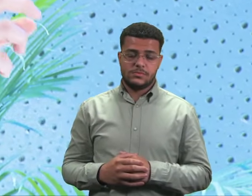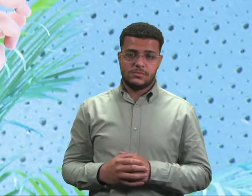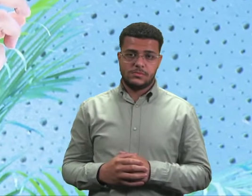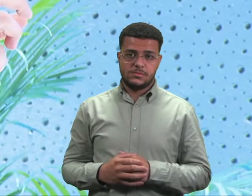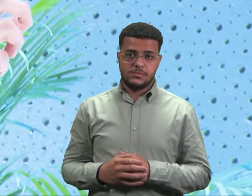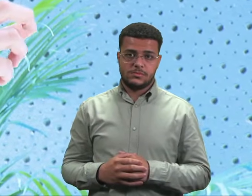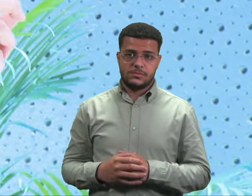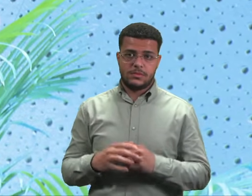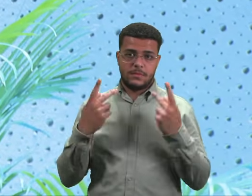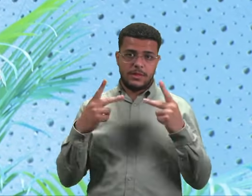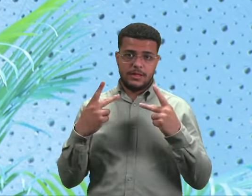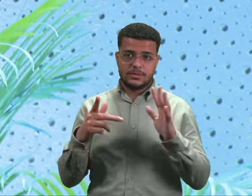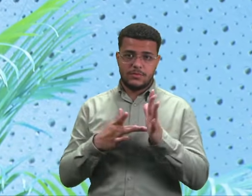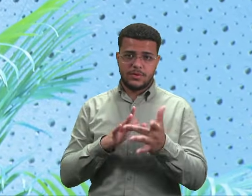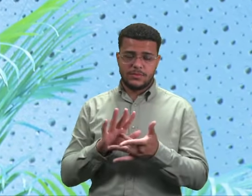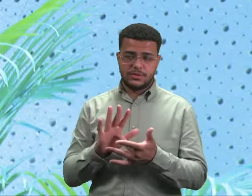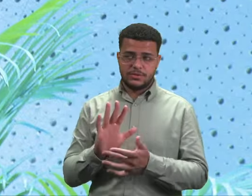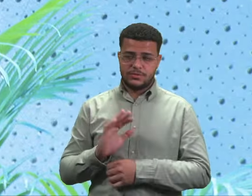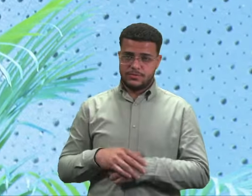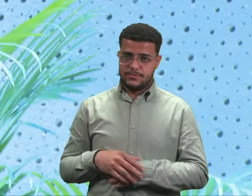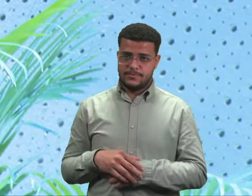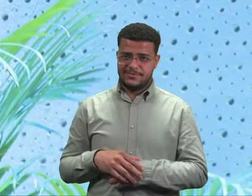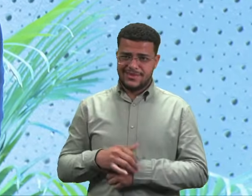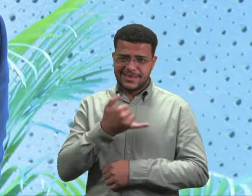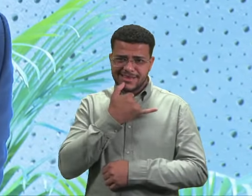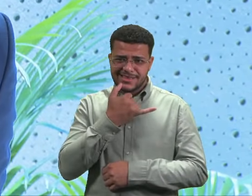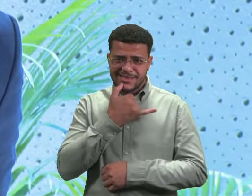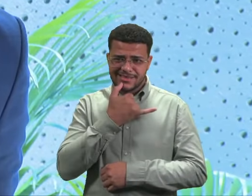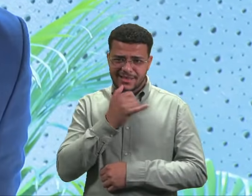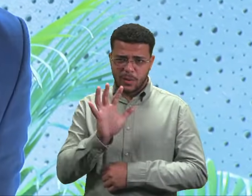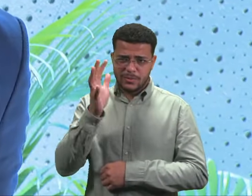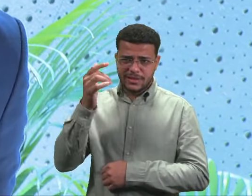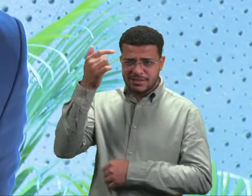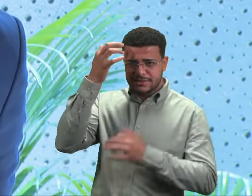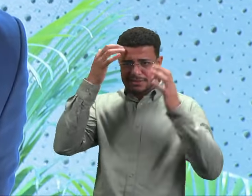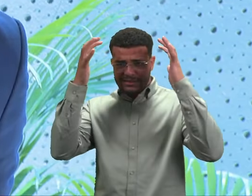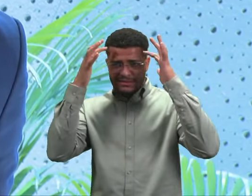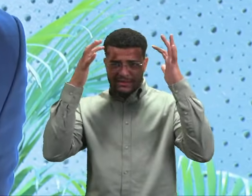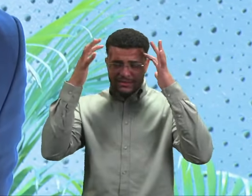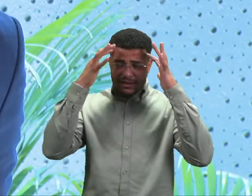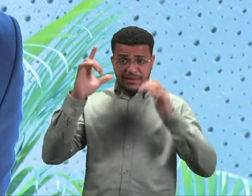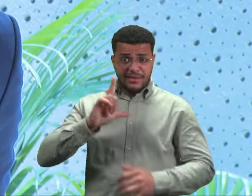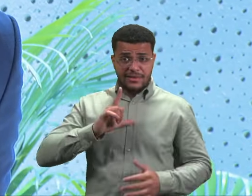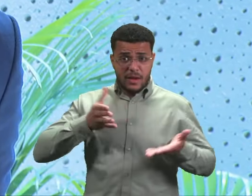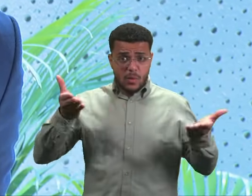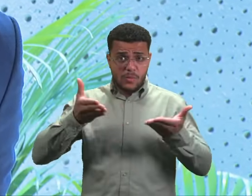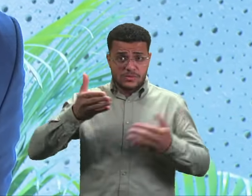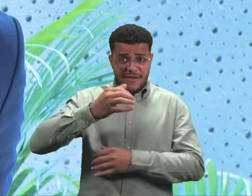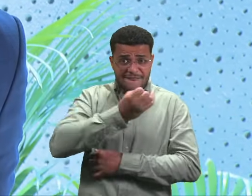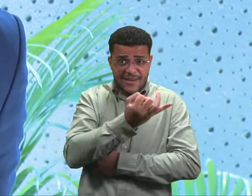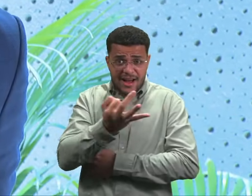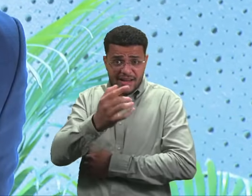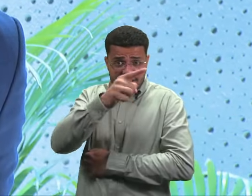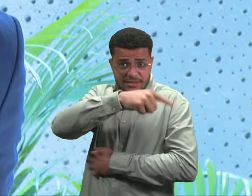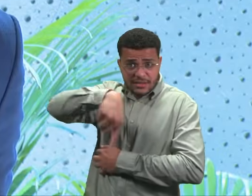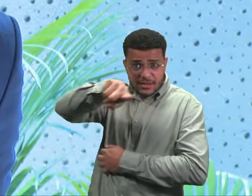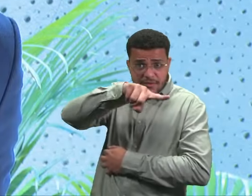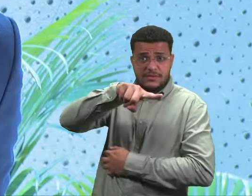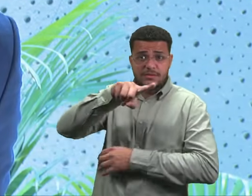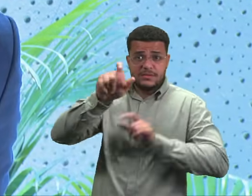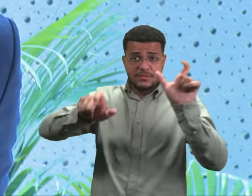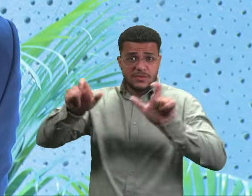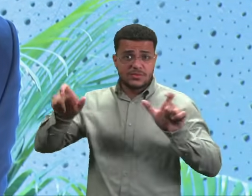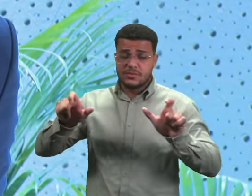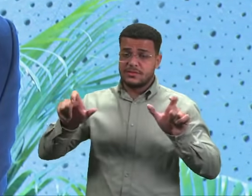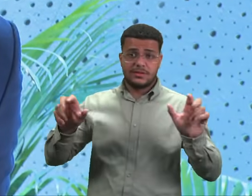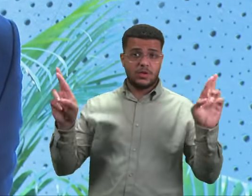Sabe o que é triste que me vem à mente no meu coração? É que há muitos nesta manhã que não